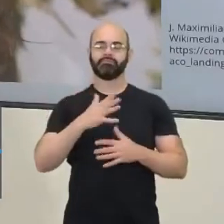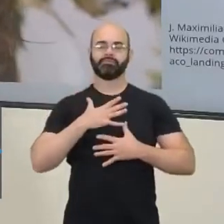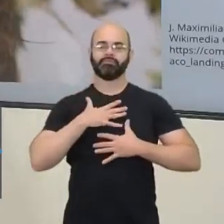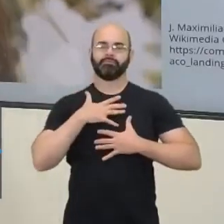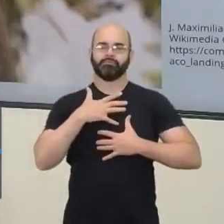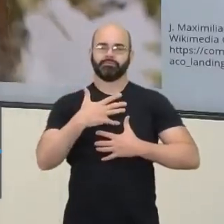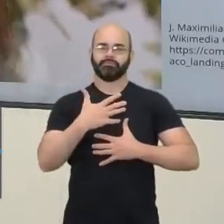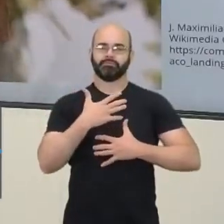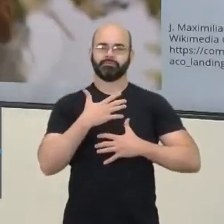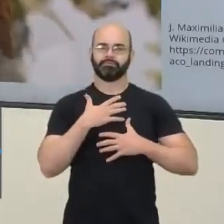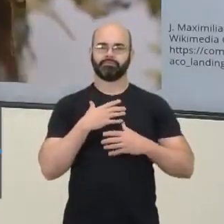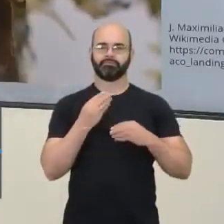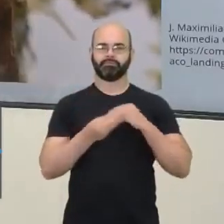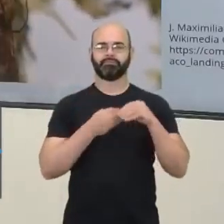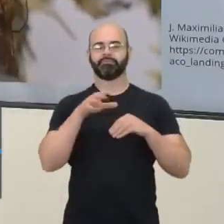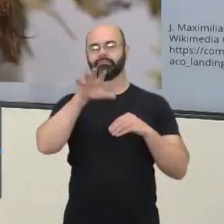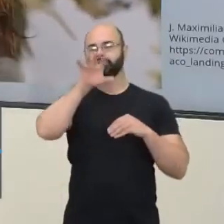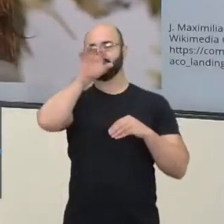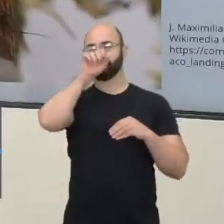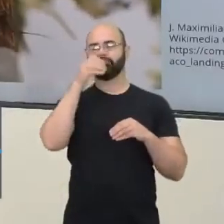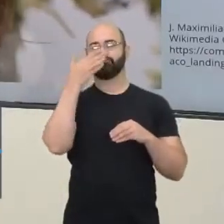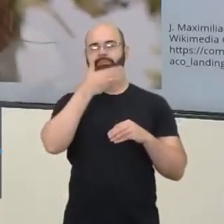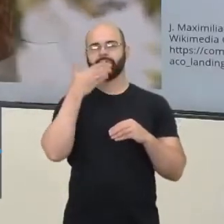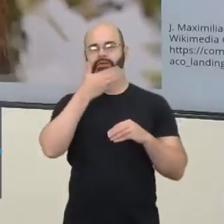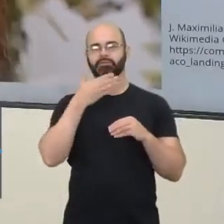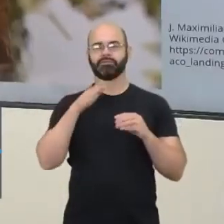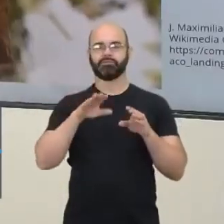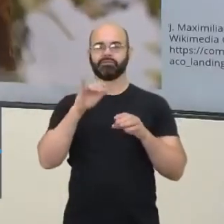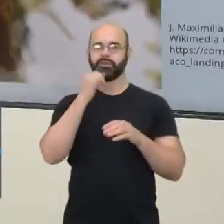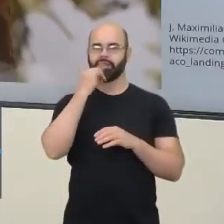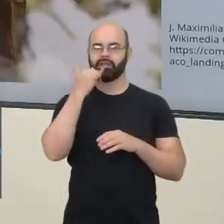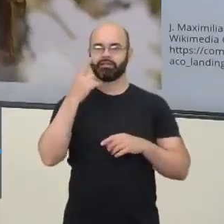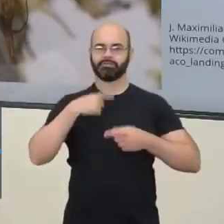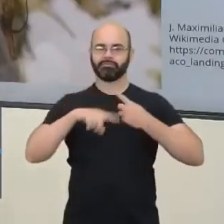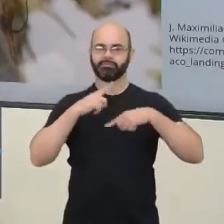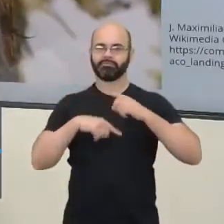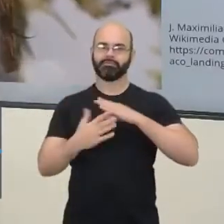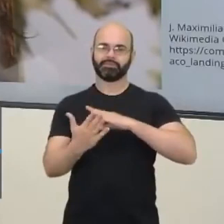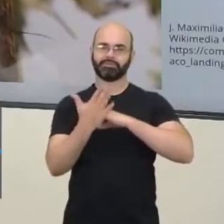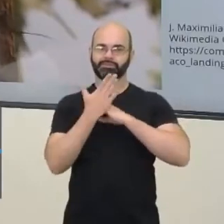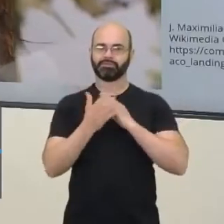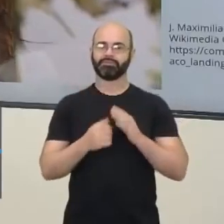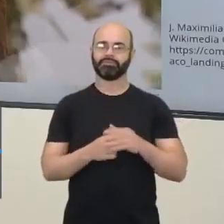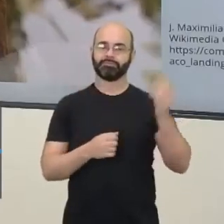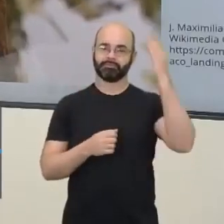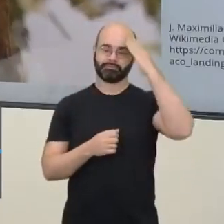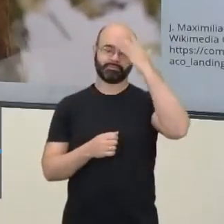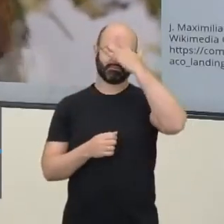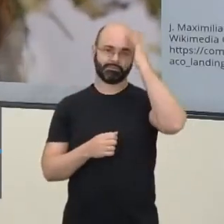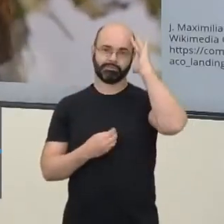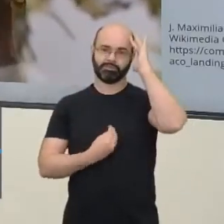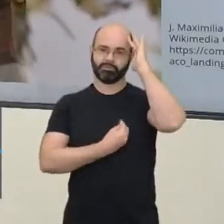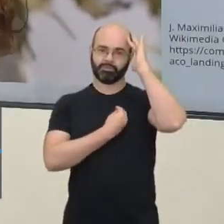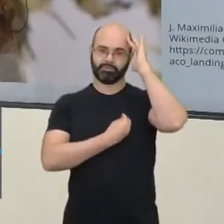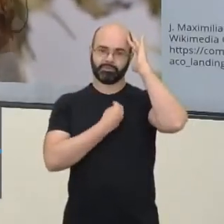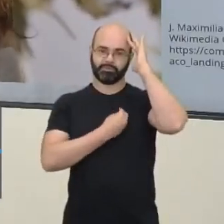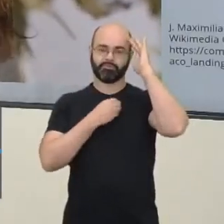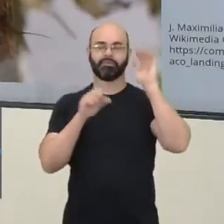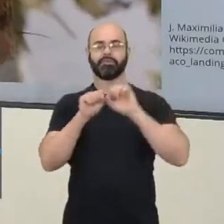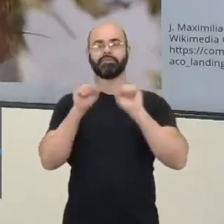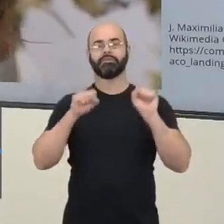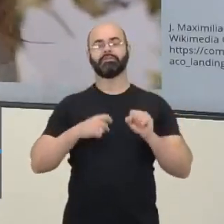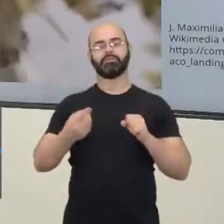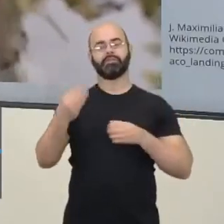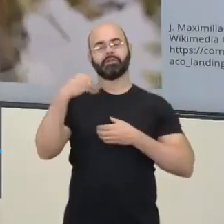com o açúcar, ele não vai ter energia. Então, sempre a gente tem que lembrar isso, os seres vivos estão trabalhando com seu sistema em